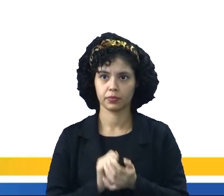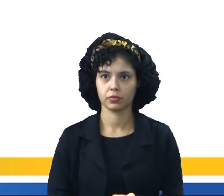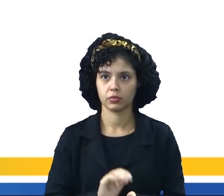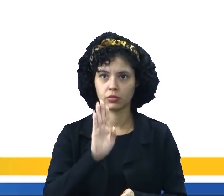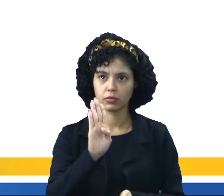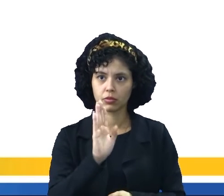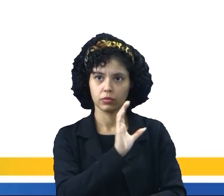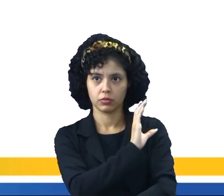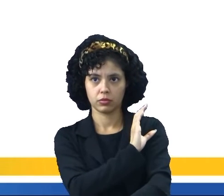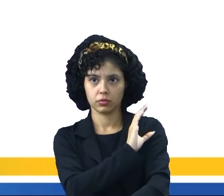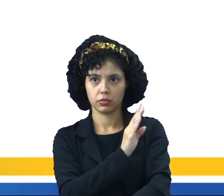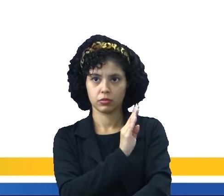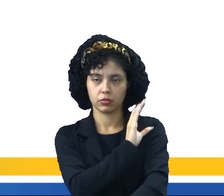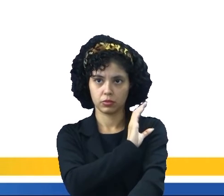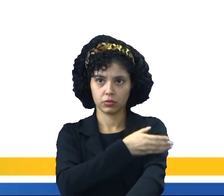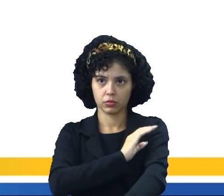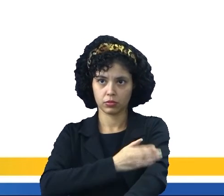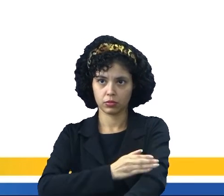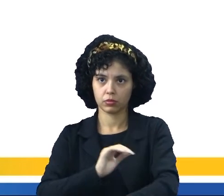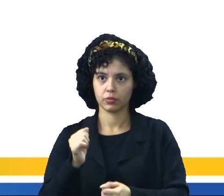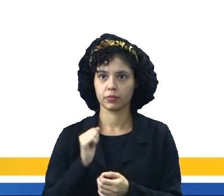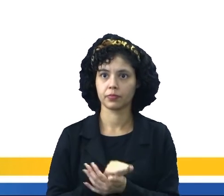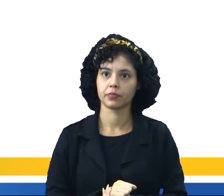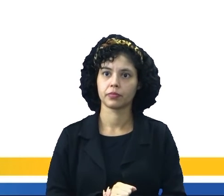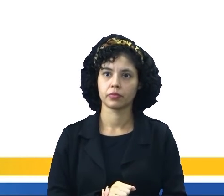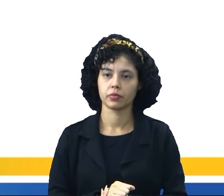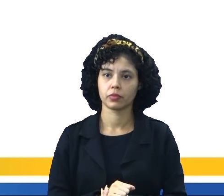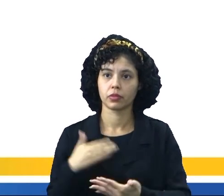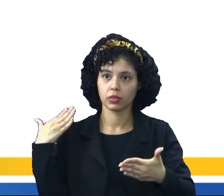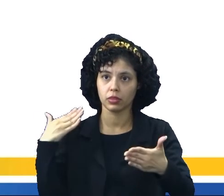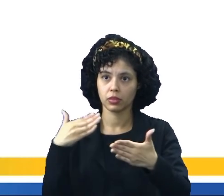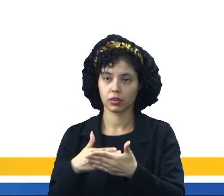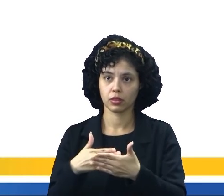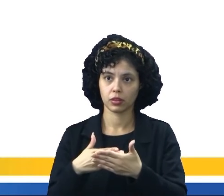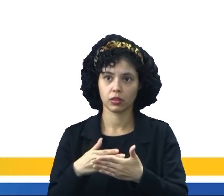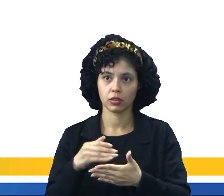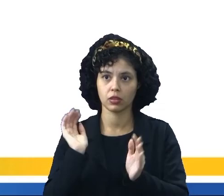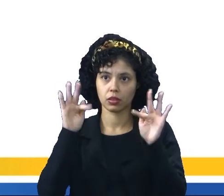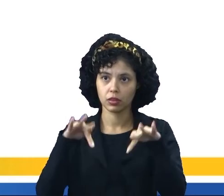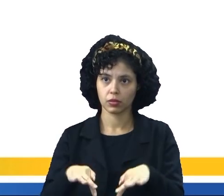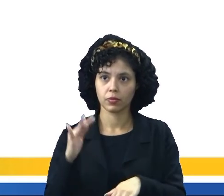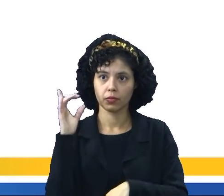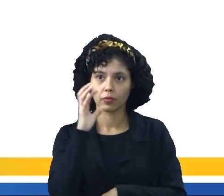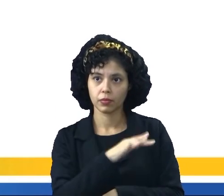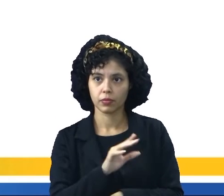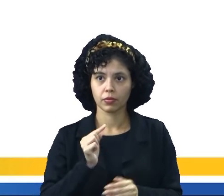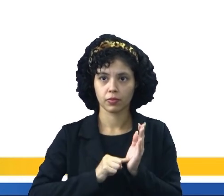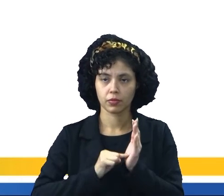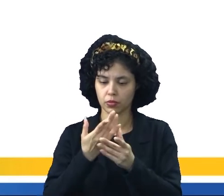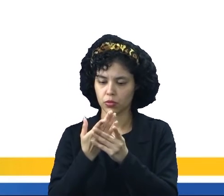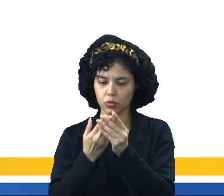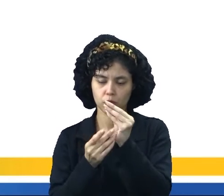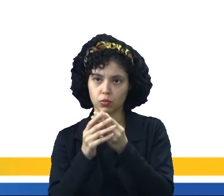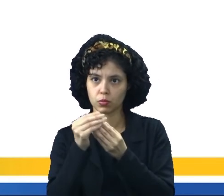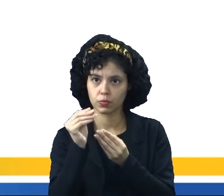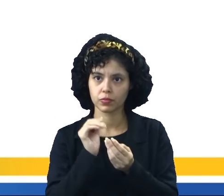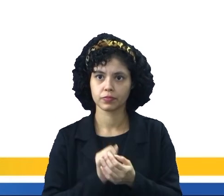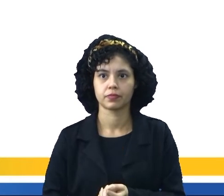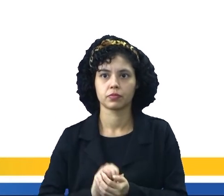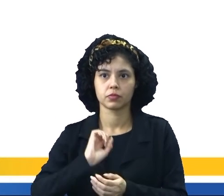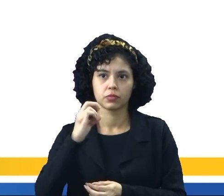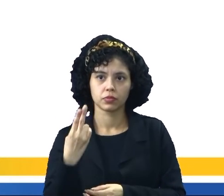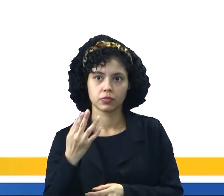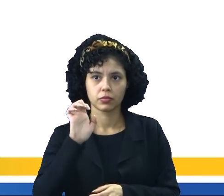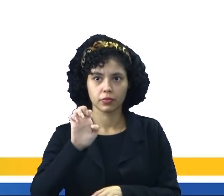encéfalo, letra C, os músculos flexores do braço, letra D, as terminações sensoriais do calor na ponta dos dedos, ou letra